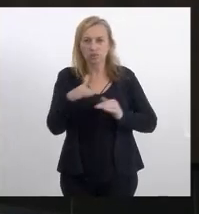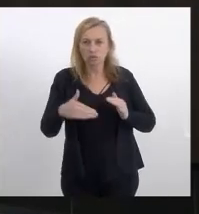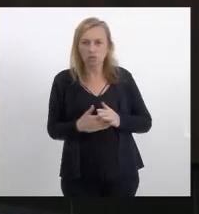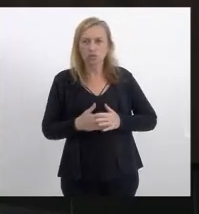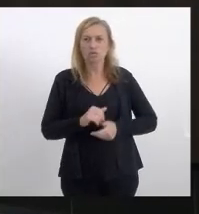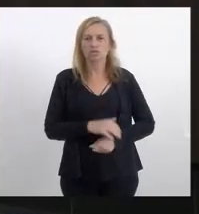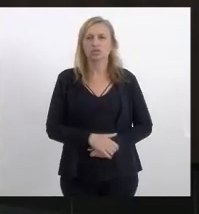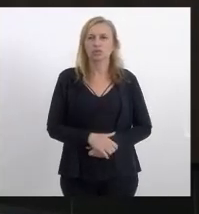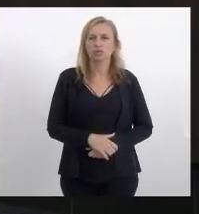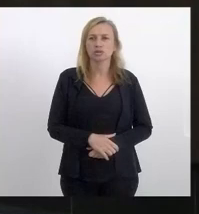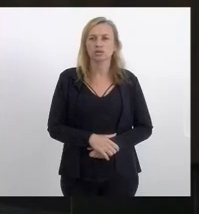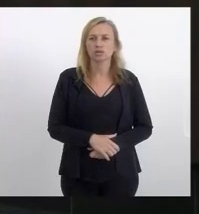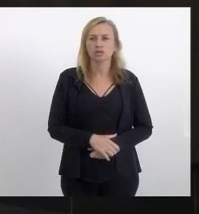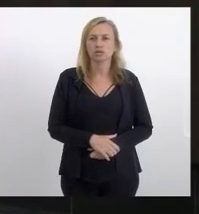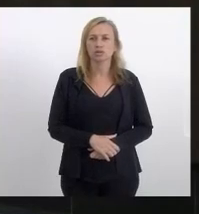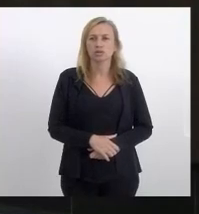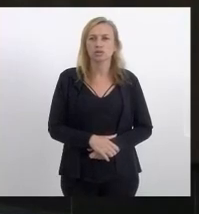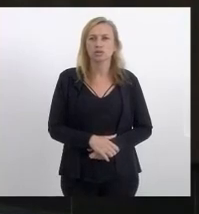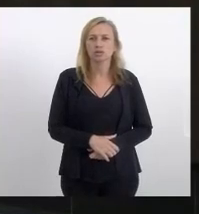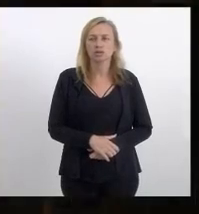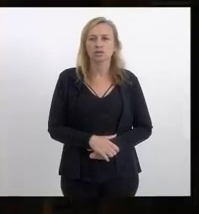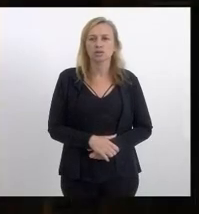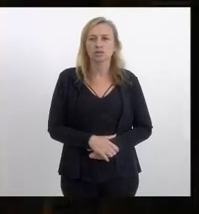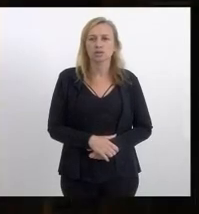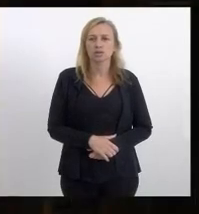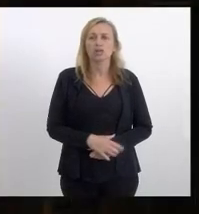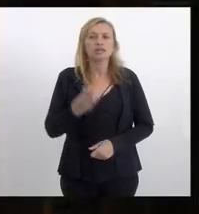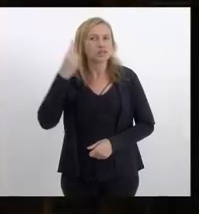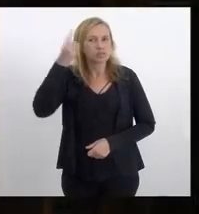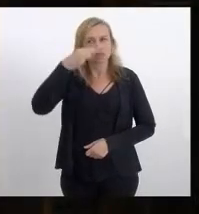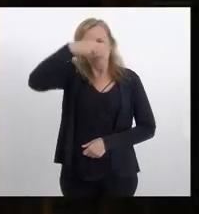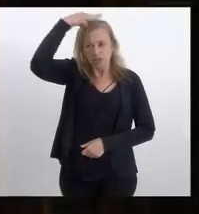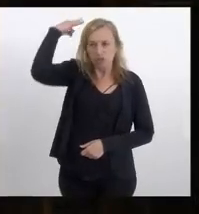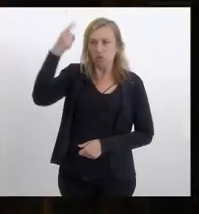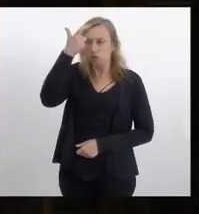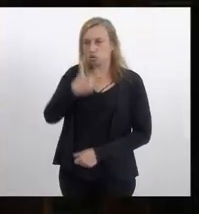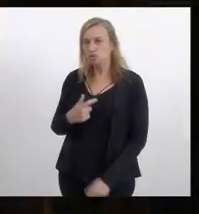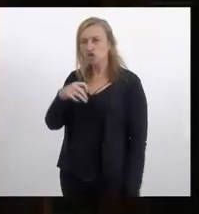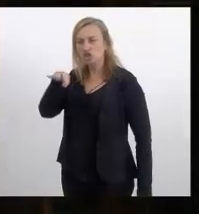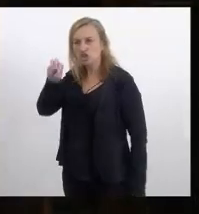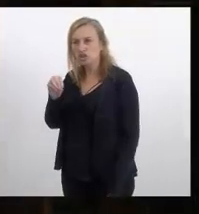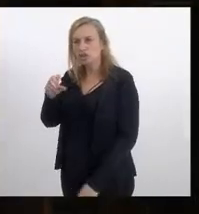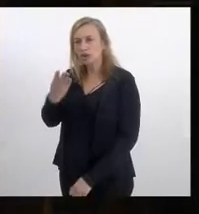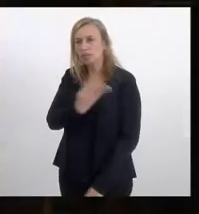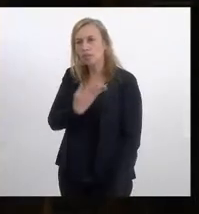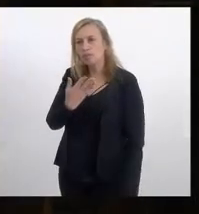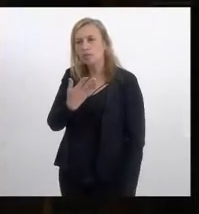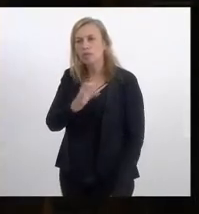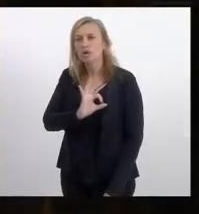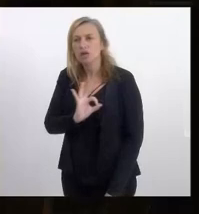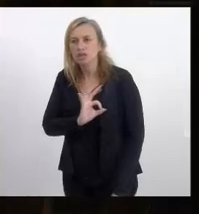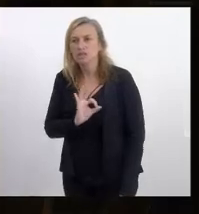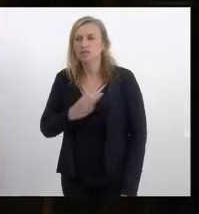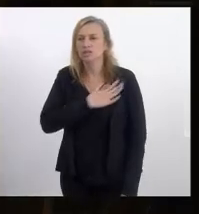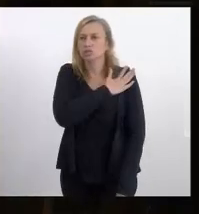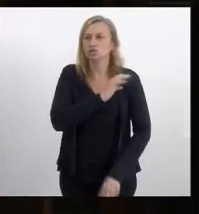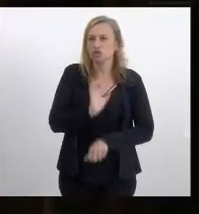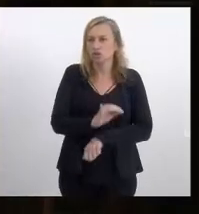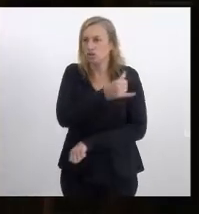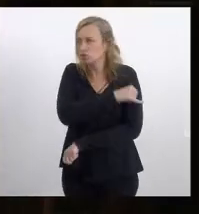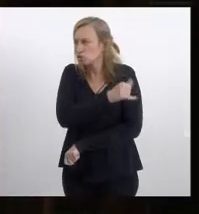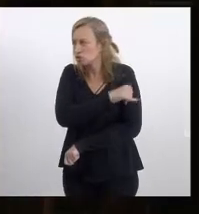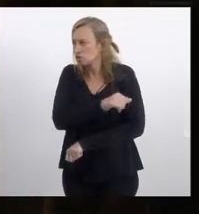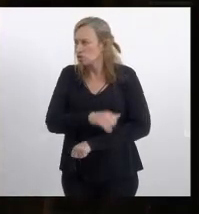como bem falou Deputado Márcio Pacheco eu sou um sargento da Polícia Militar do Estado do Rio de Janeiro há 22 anos